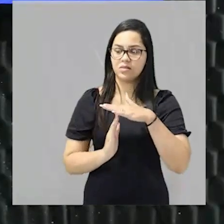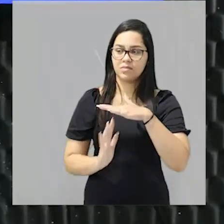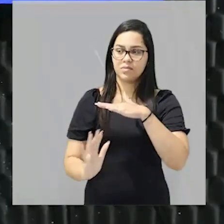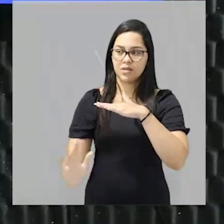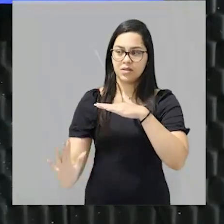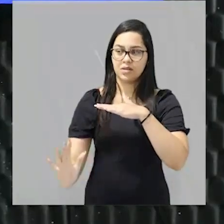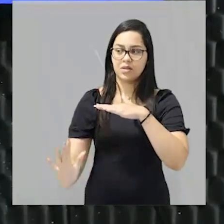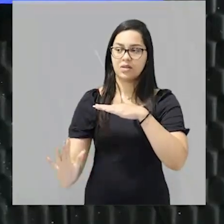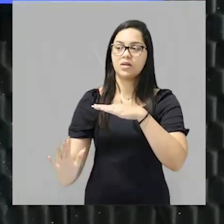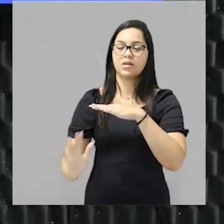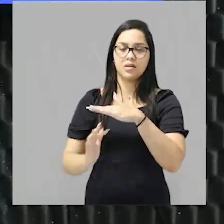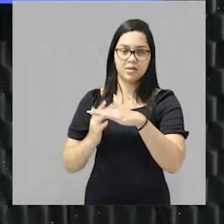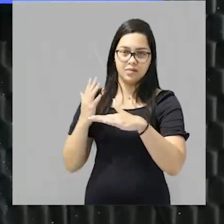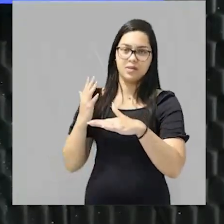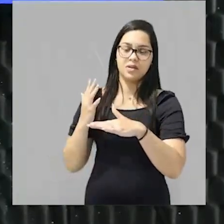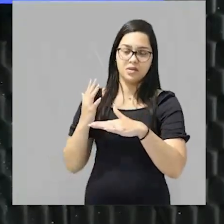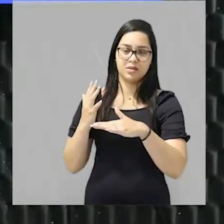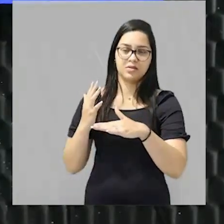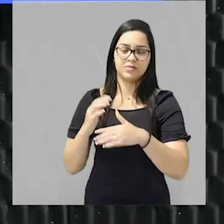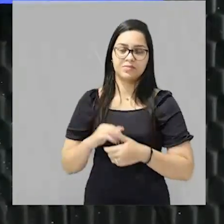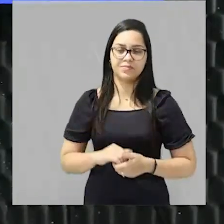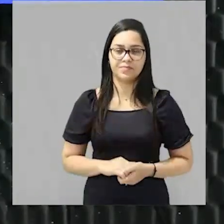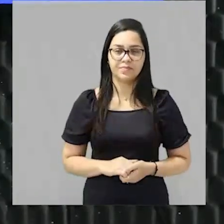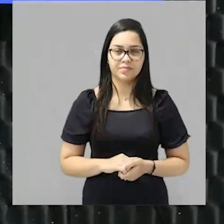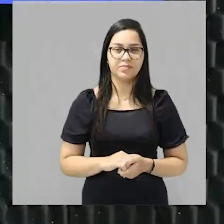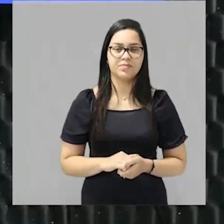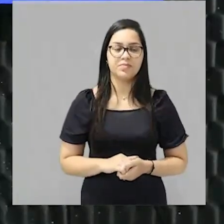Quem chega, e emigrante é quem sai.